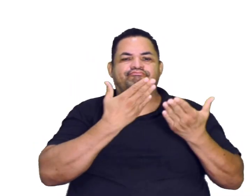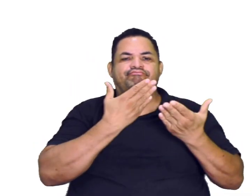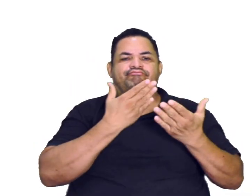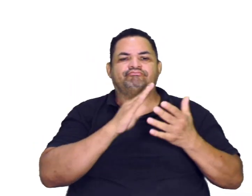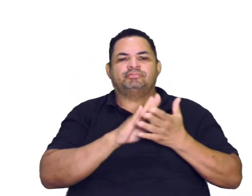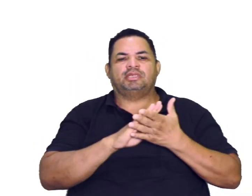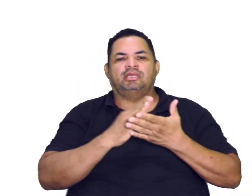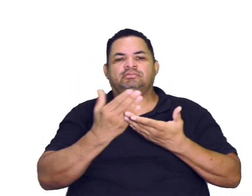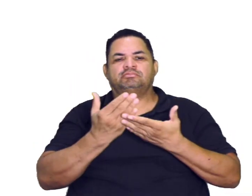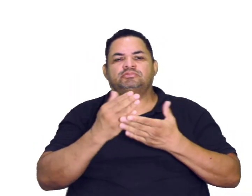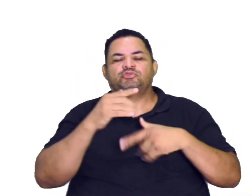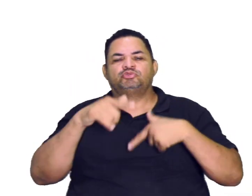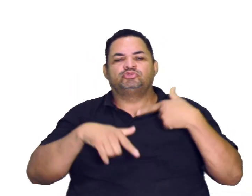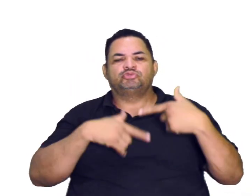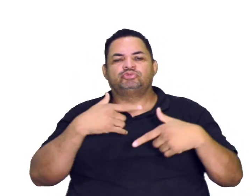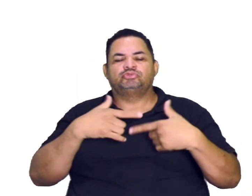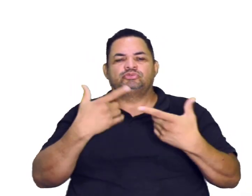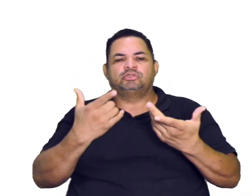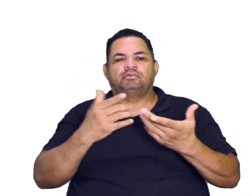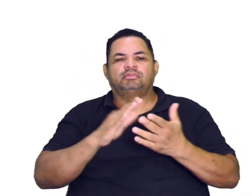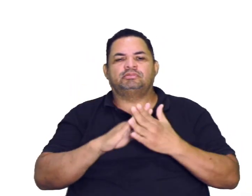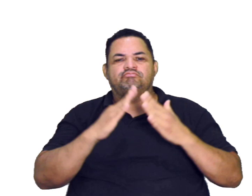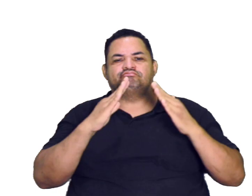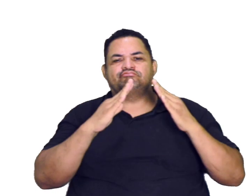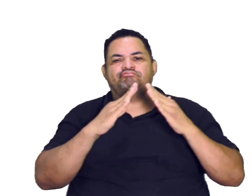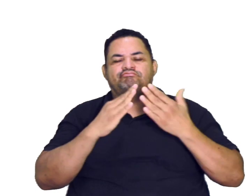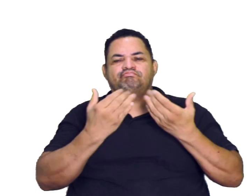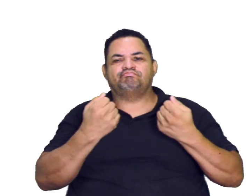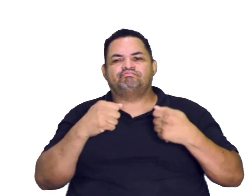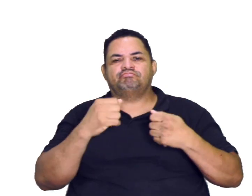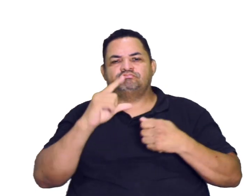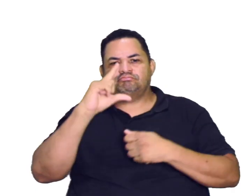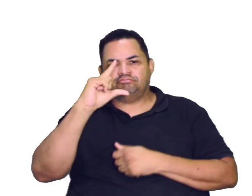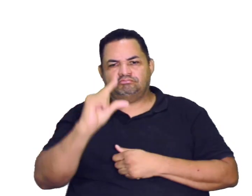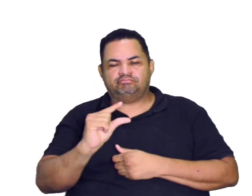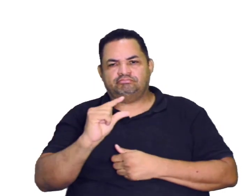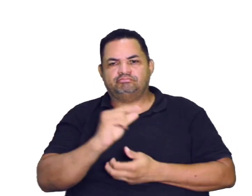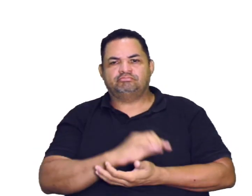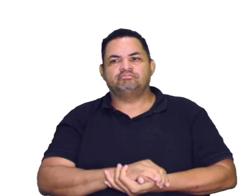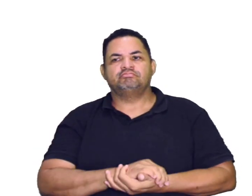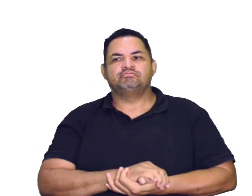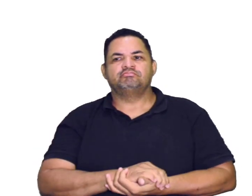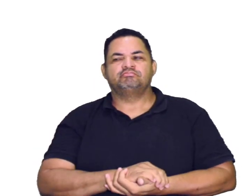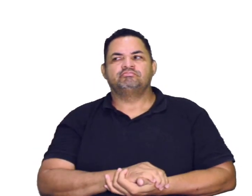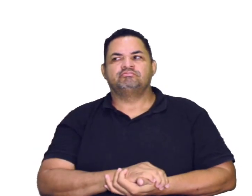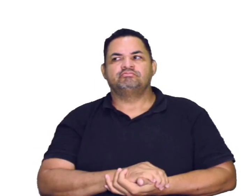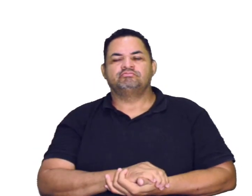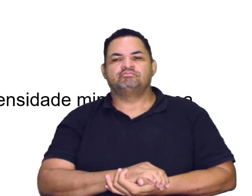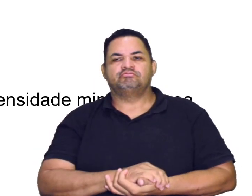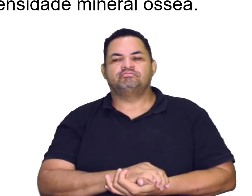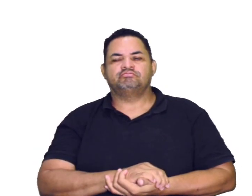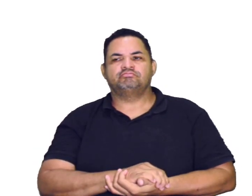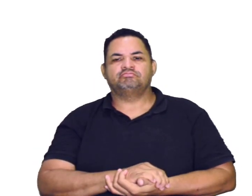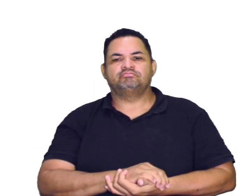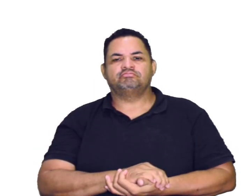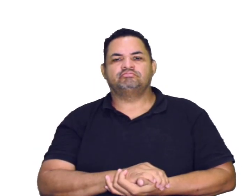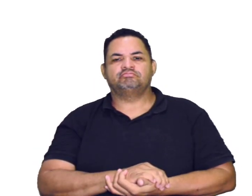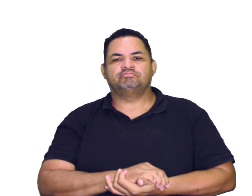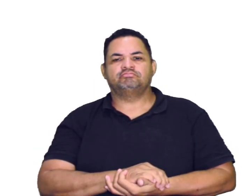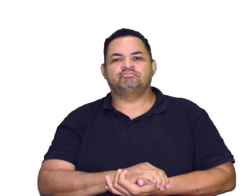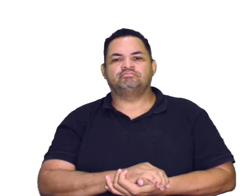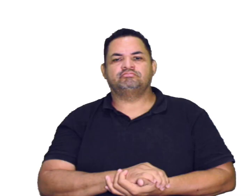atividades domésticas, a gente tem essa sobrecarga, mas a gente pode diminuir, não é mesmo? Isso aí, tá anotando tudo,